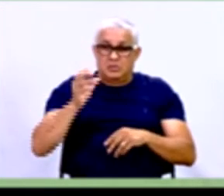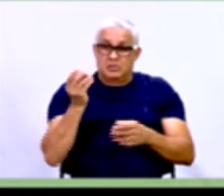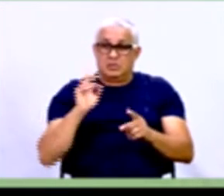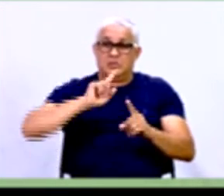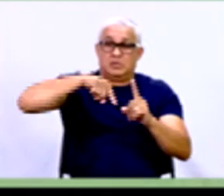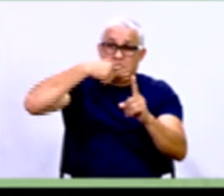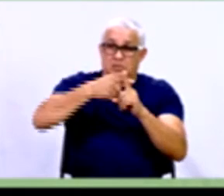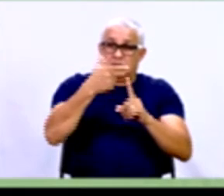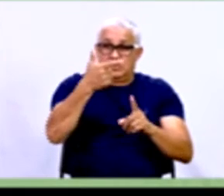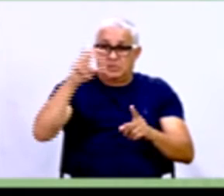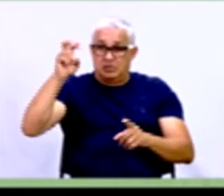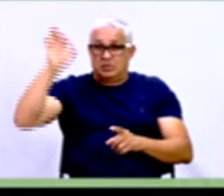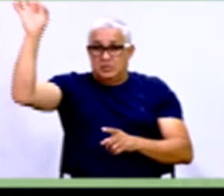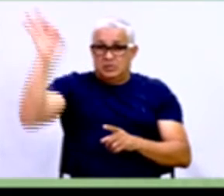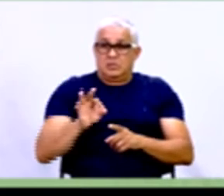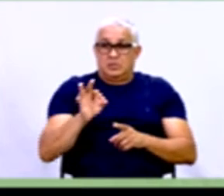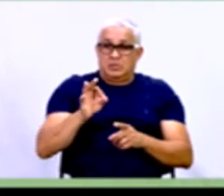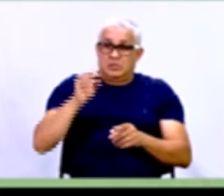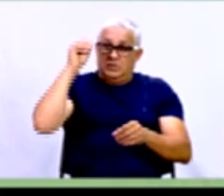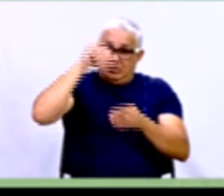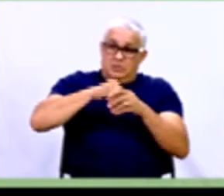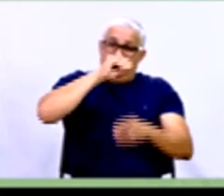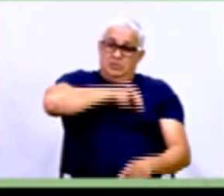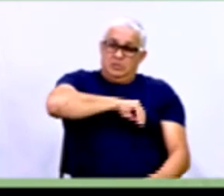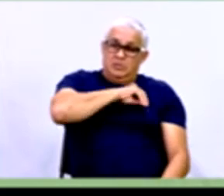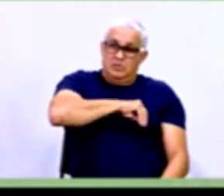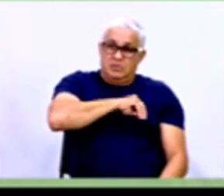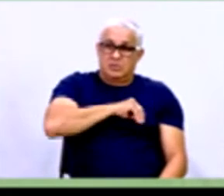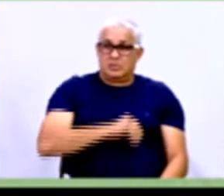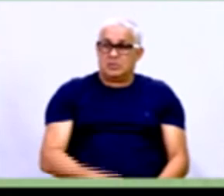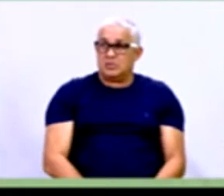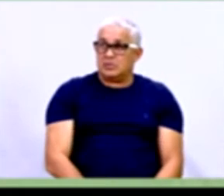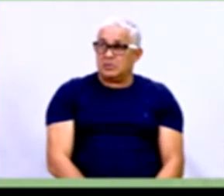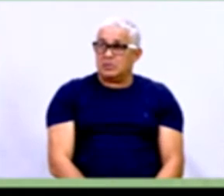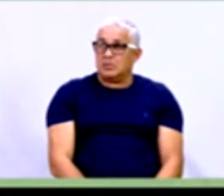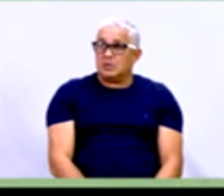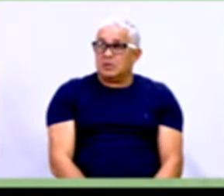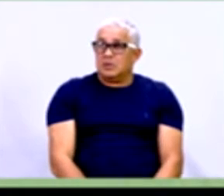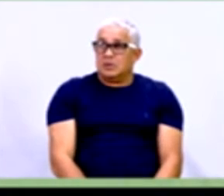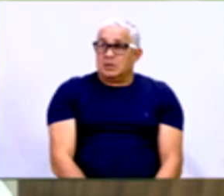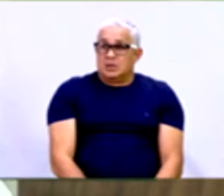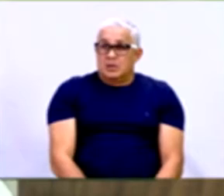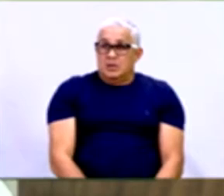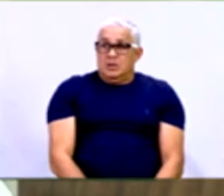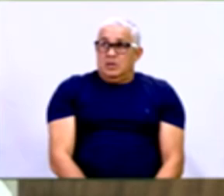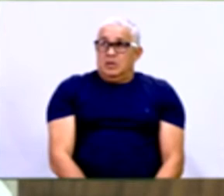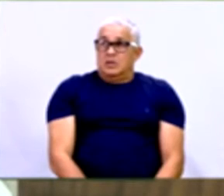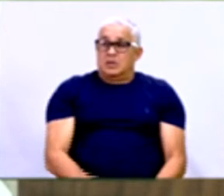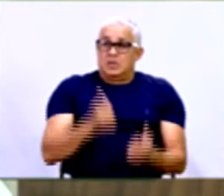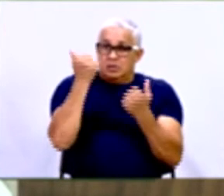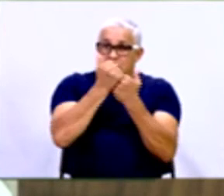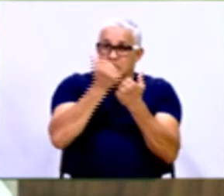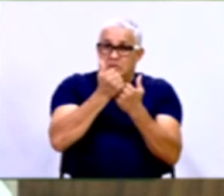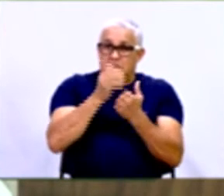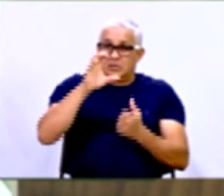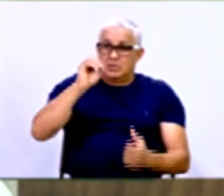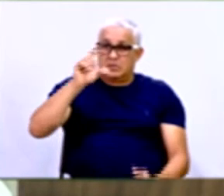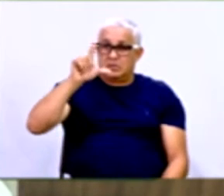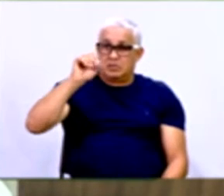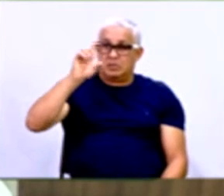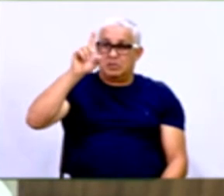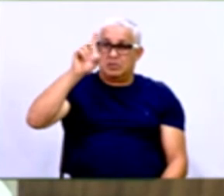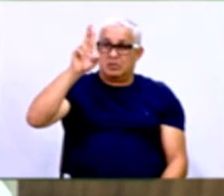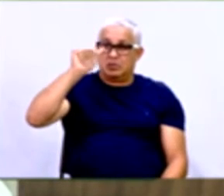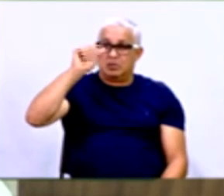de 25% do valor do seu benefício. A tutora de Colorado, ela está falando que a disciplina não